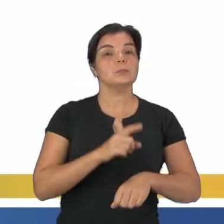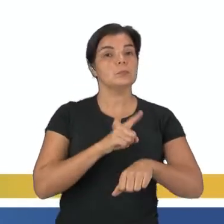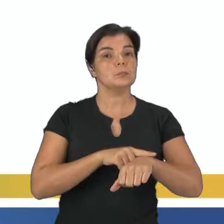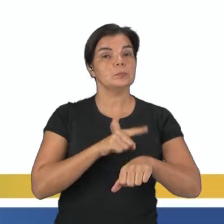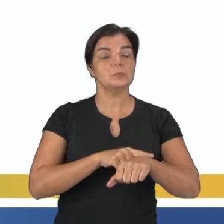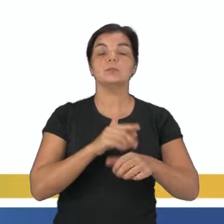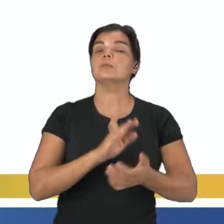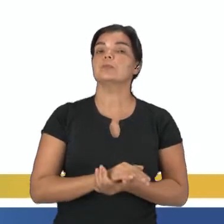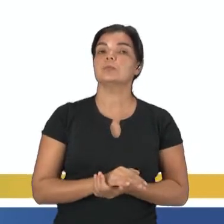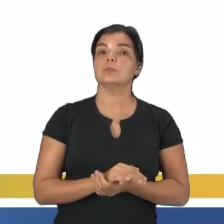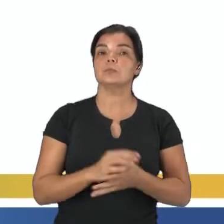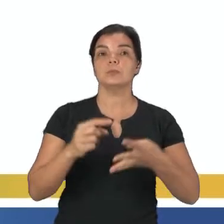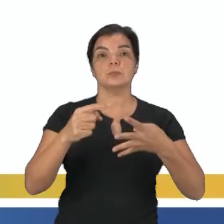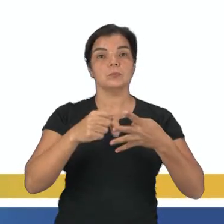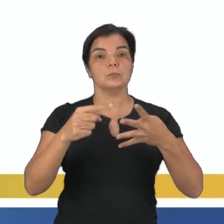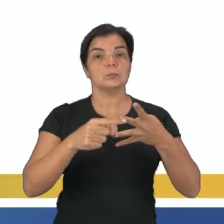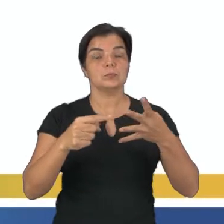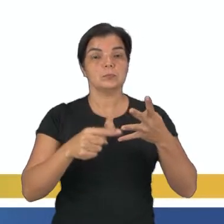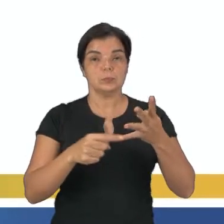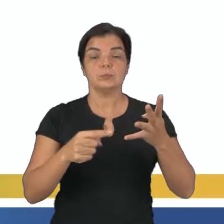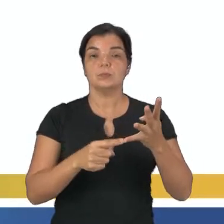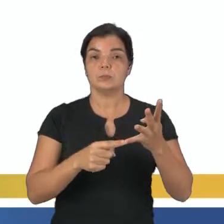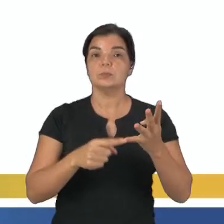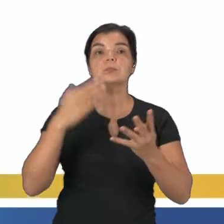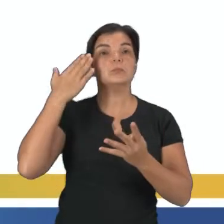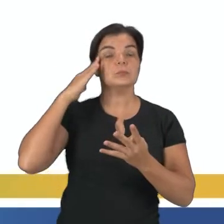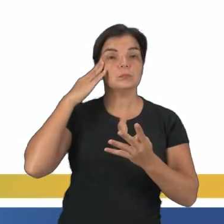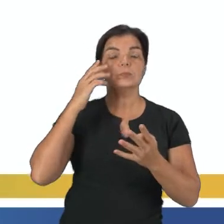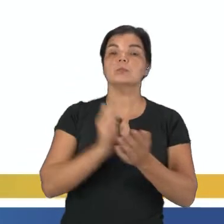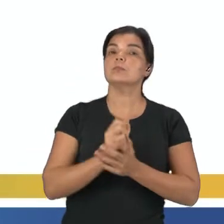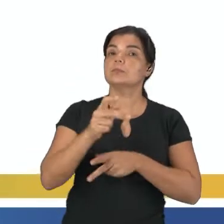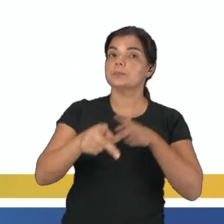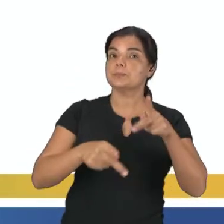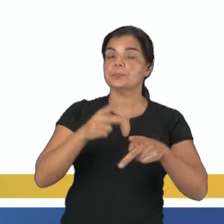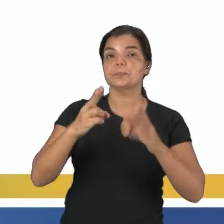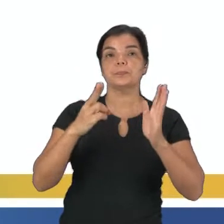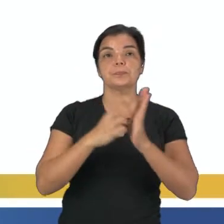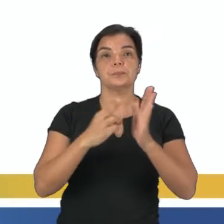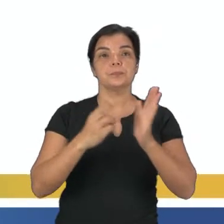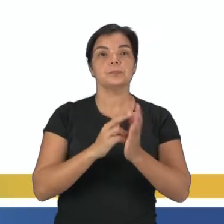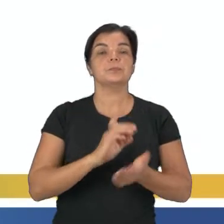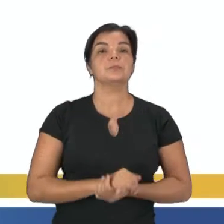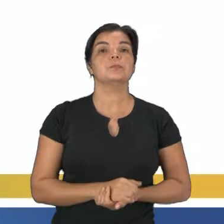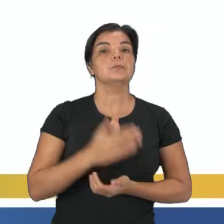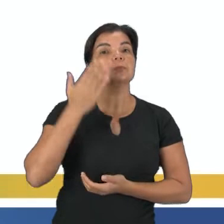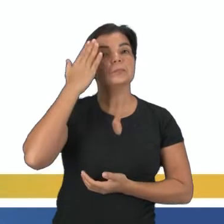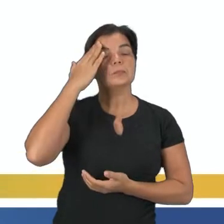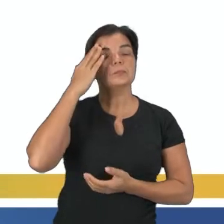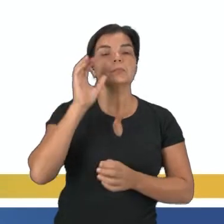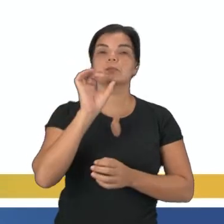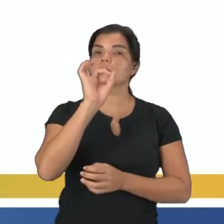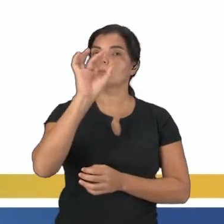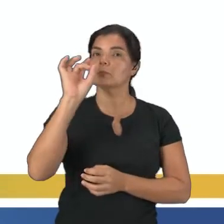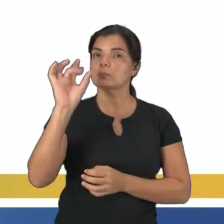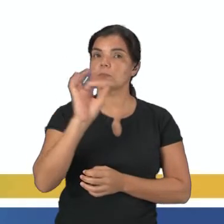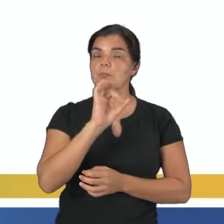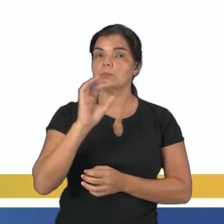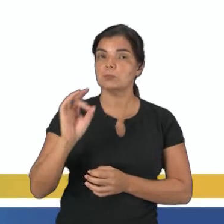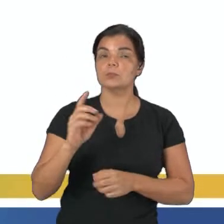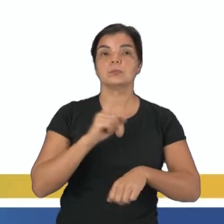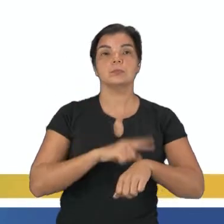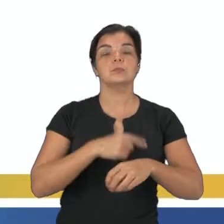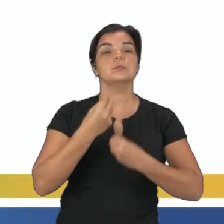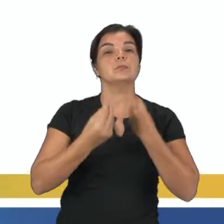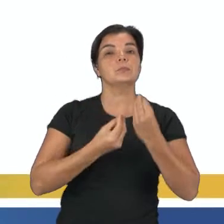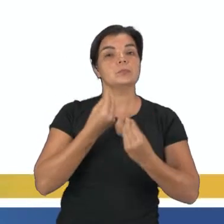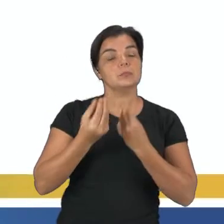de divisão do marco segundo as concepções dessa população indígena. E aí vamos entender um pouquinho de cada um desses tempos, como